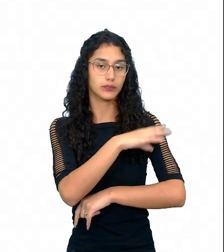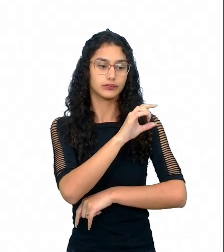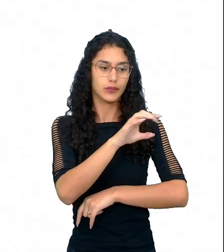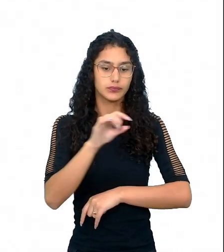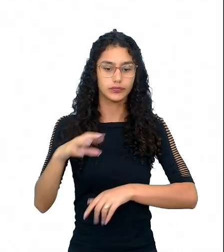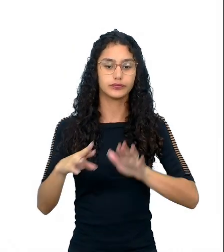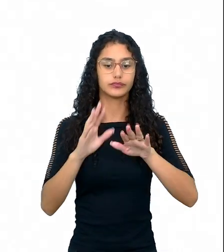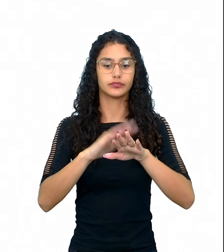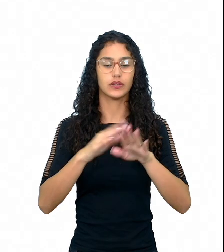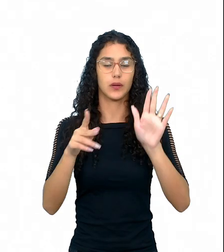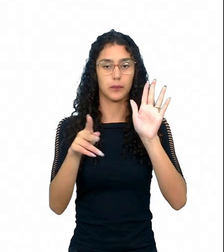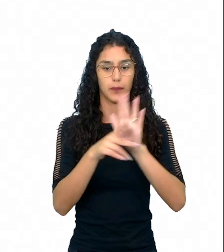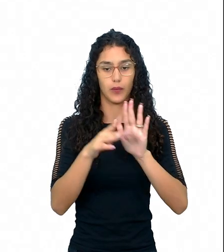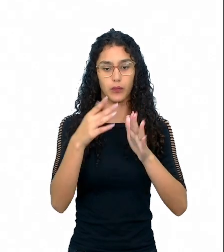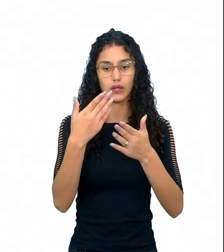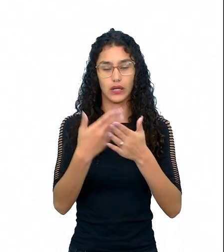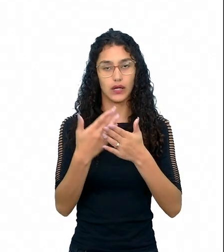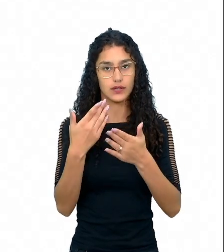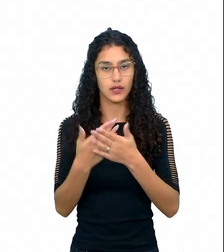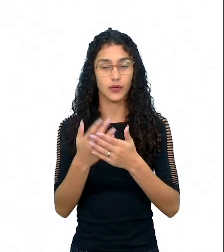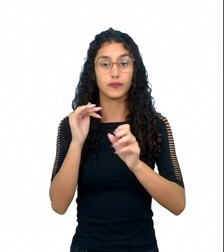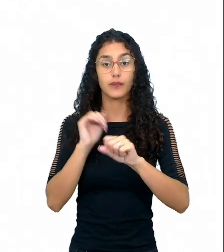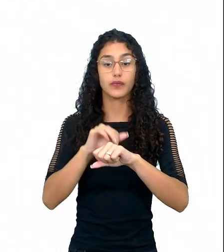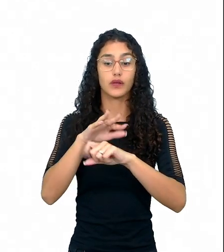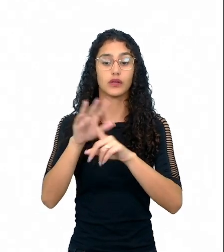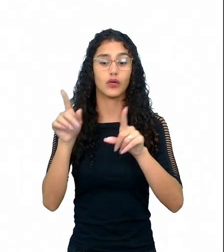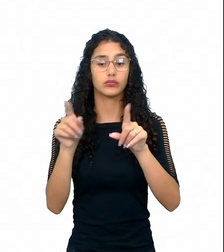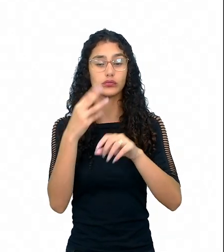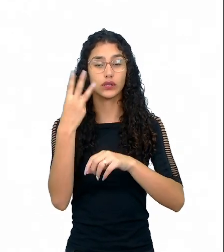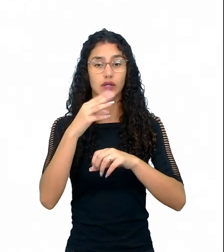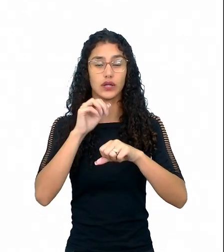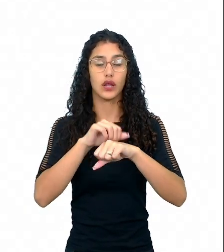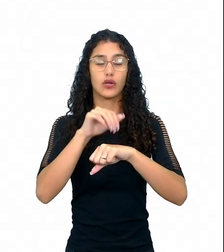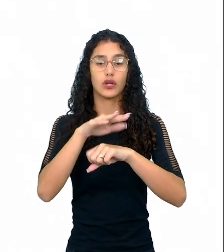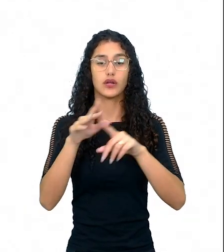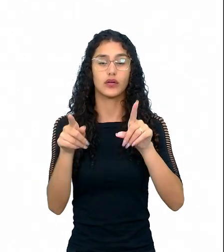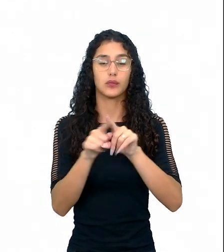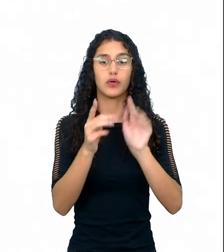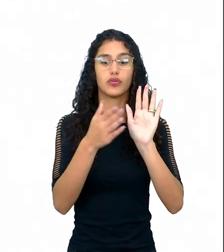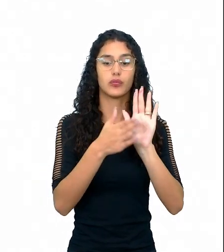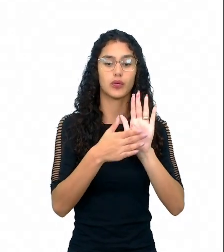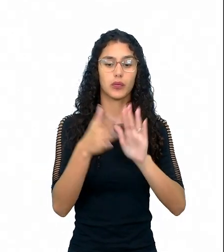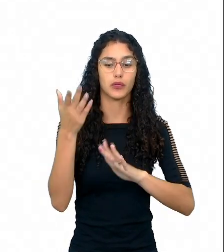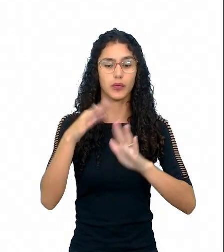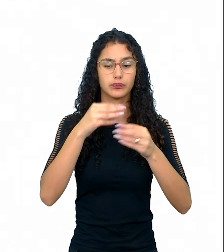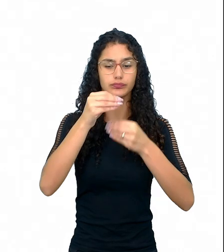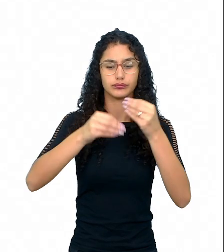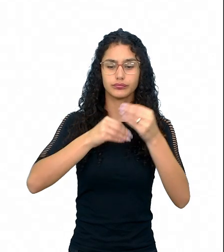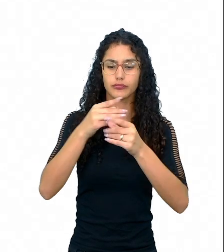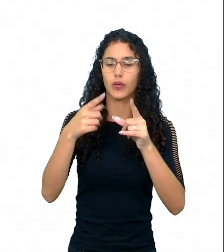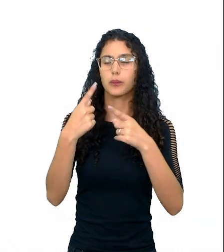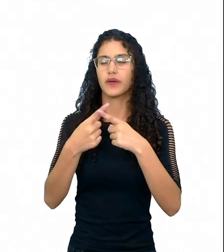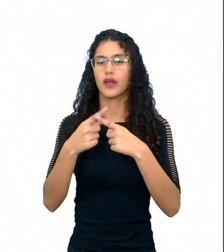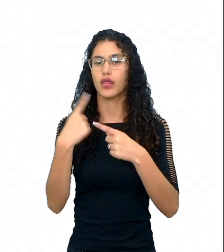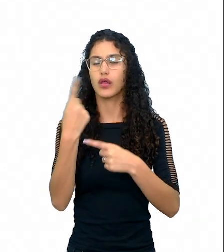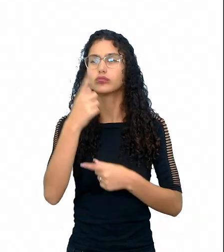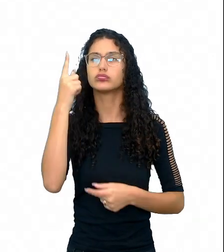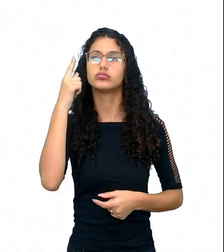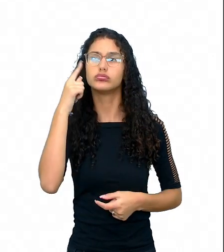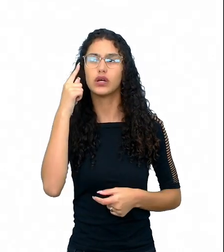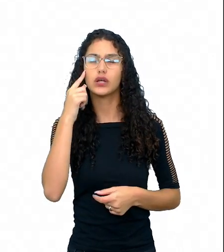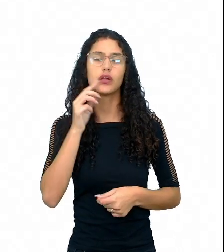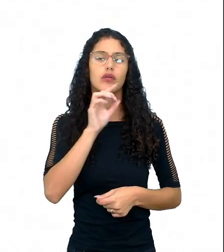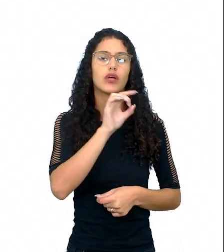habilidade específica das aulas. A sugestão também de proposta será meio variada, porque estamos aqui pensando